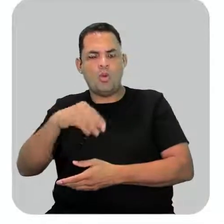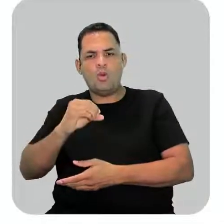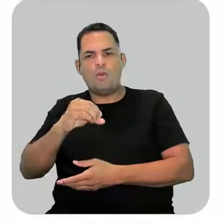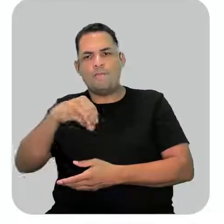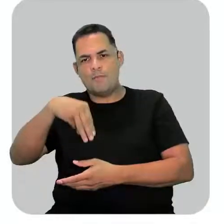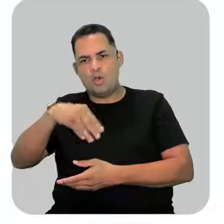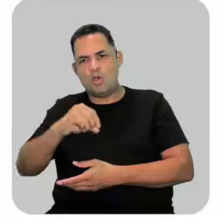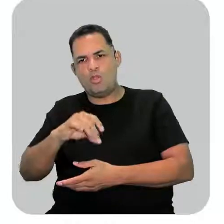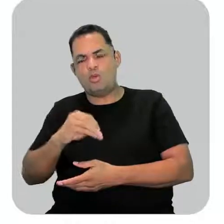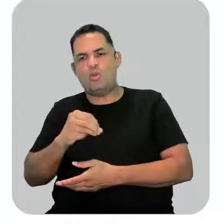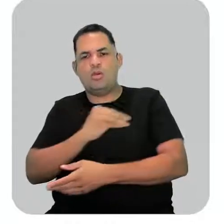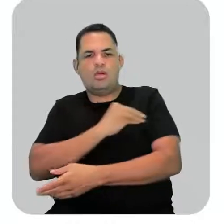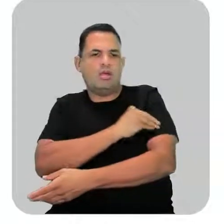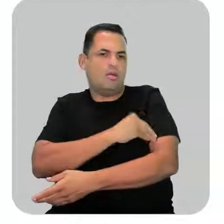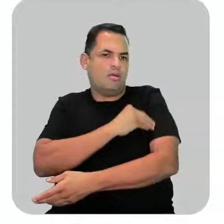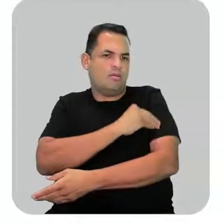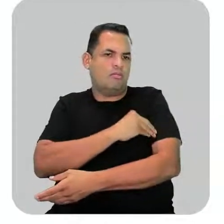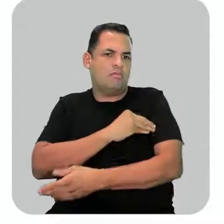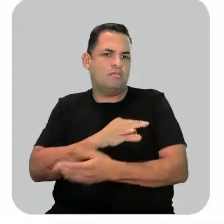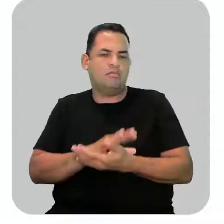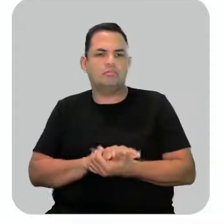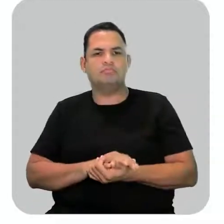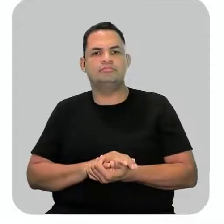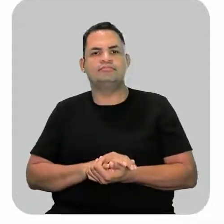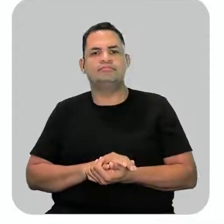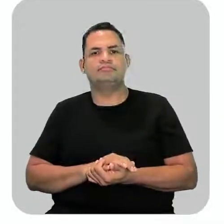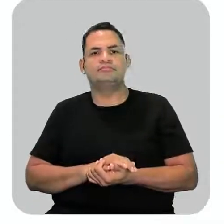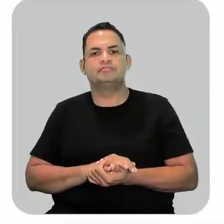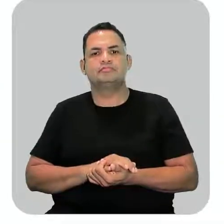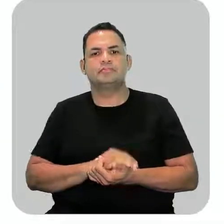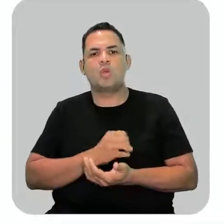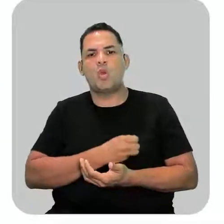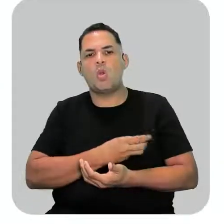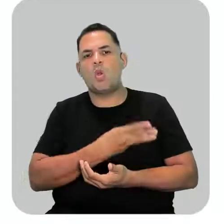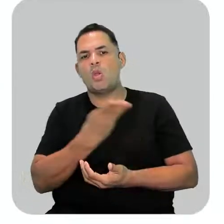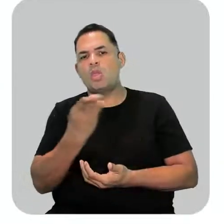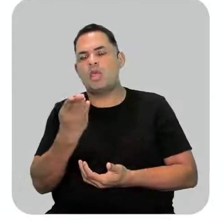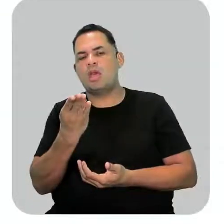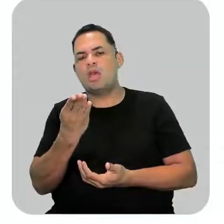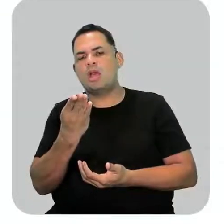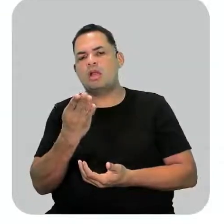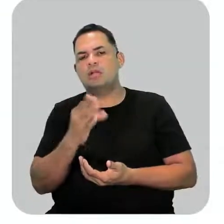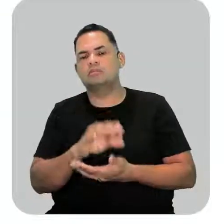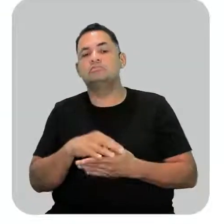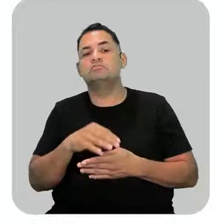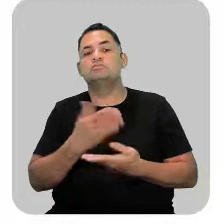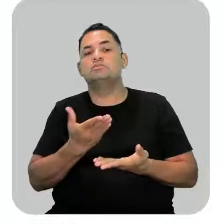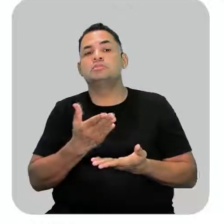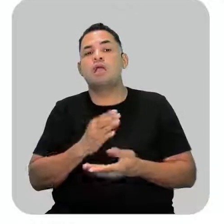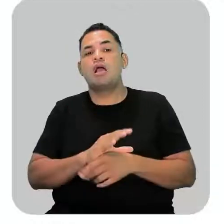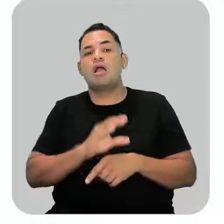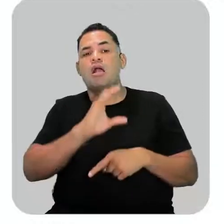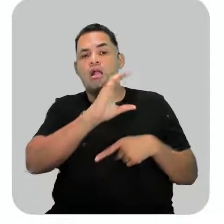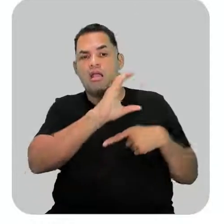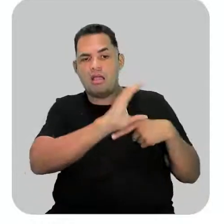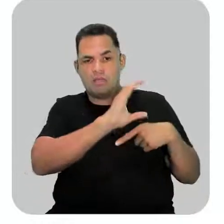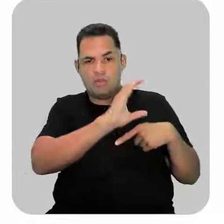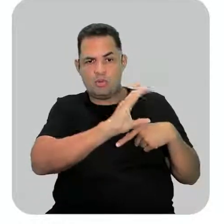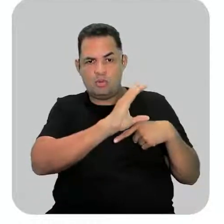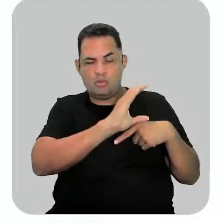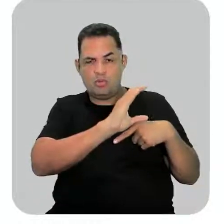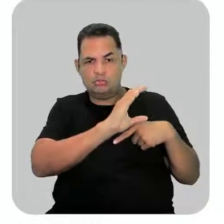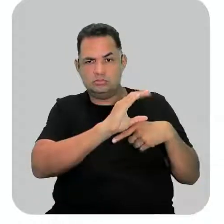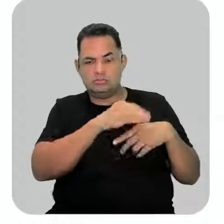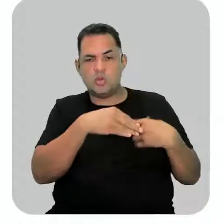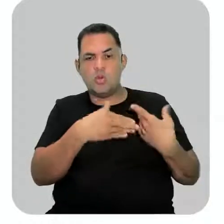uma hidroxila. O que eu preciso? Contar quantos carbonos tem e determinar o meu prefixo.